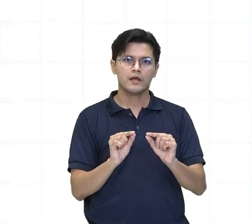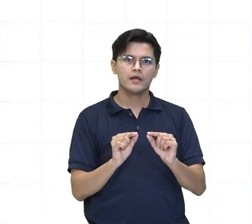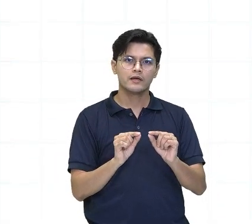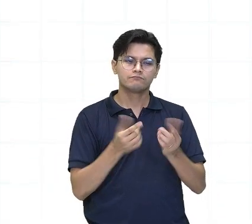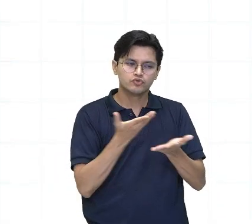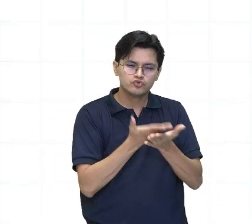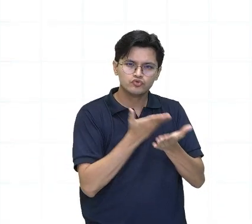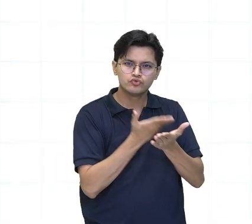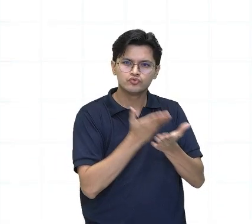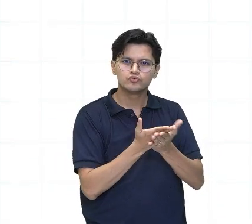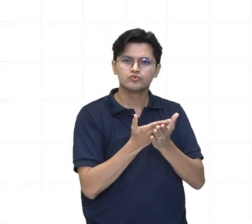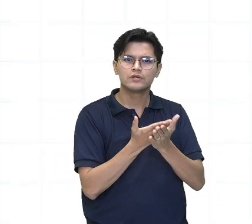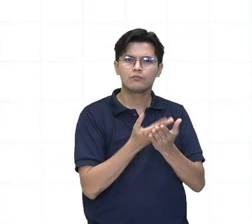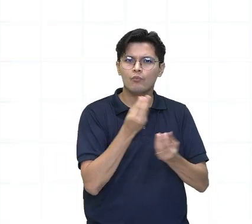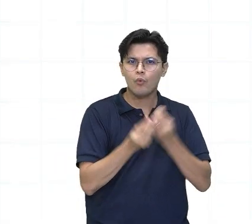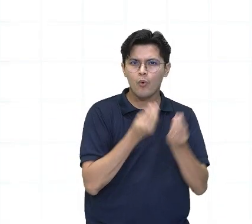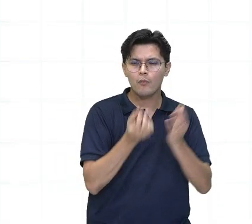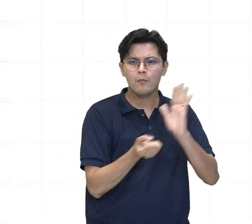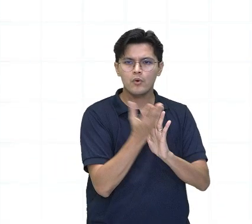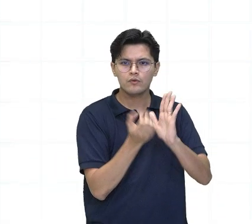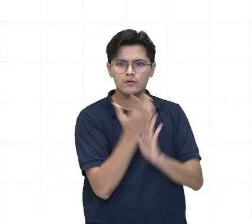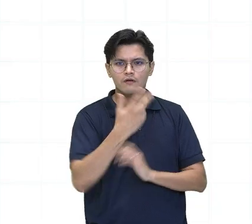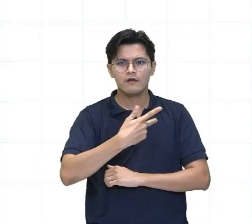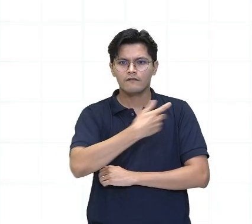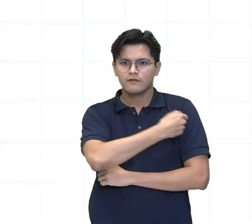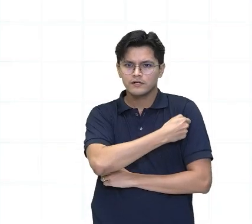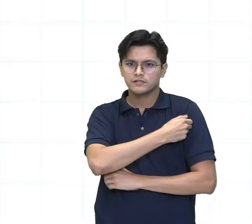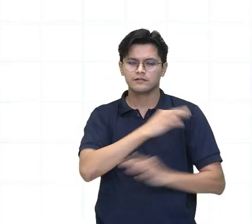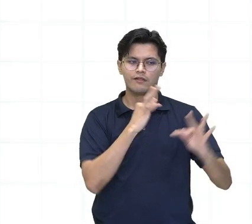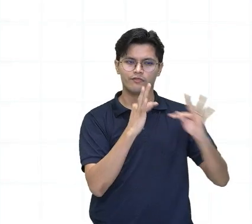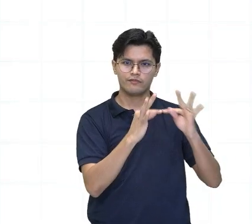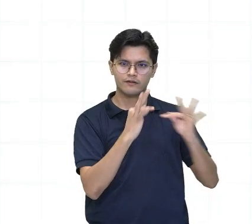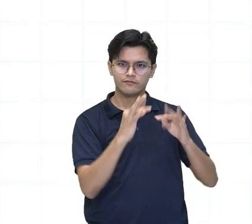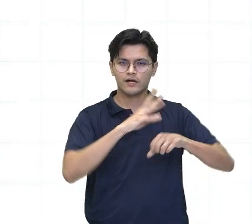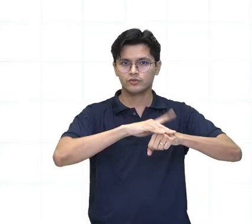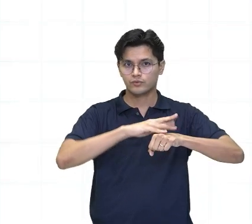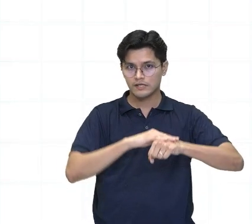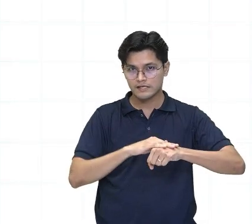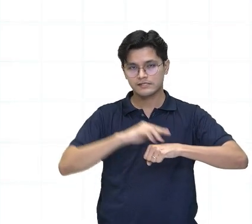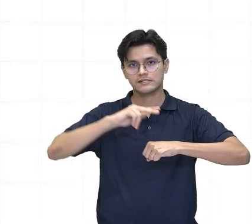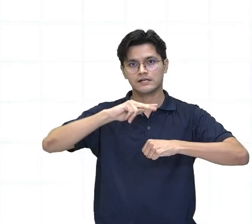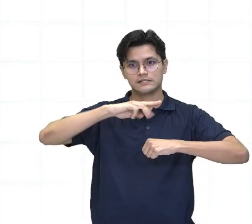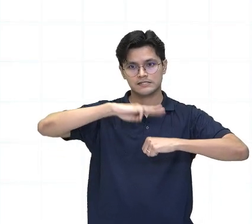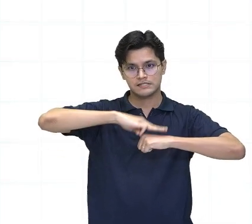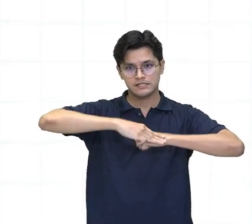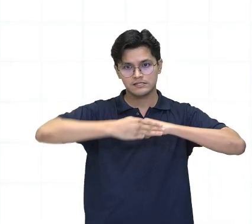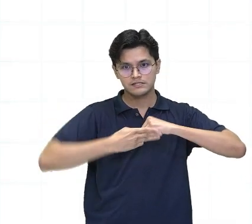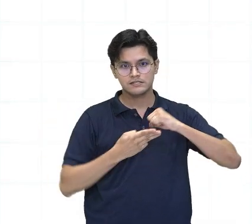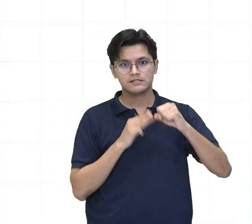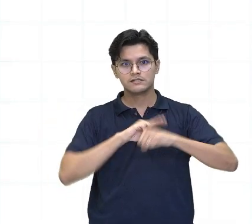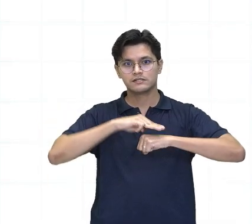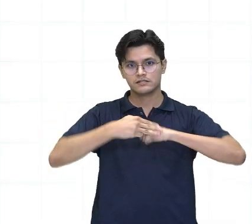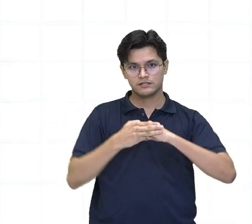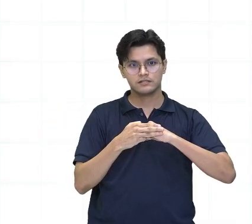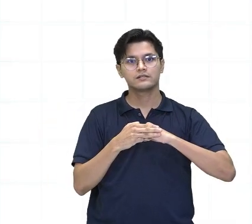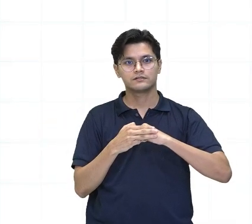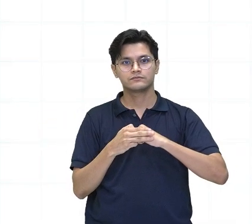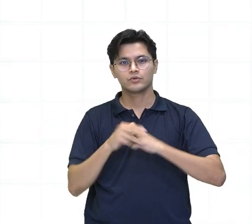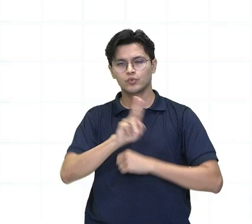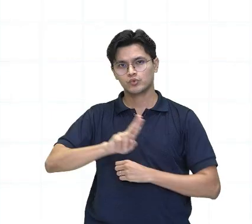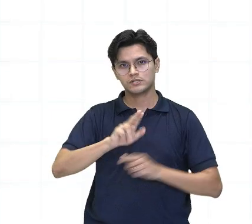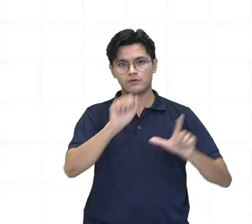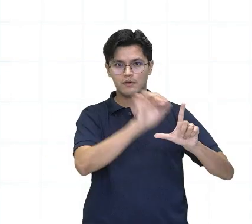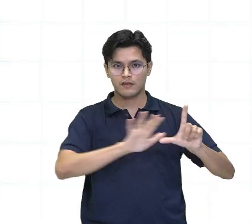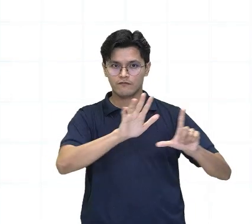Zika utilizando a plataforma VLP, do inglês Virus-like Particles,